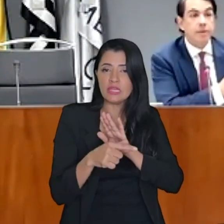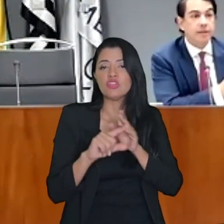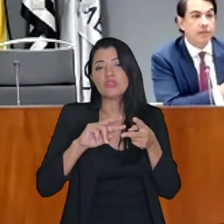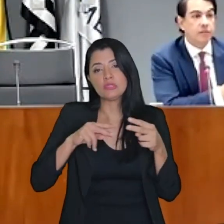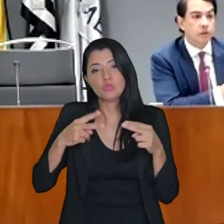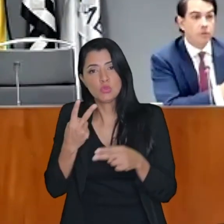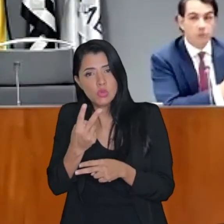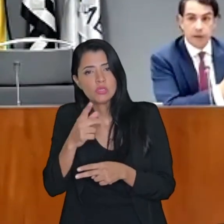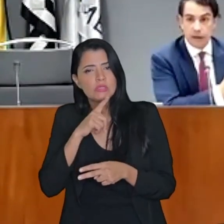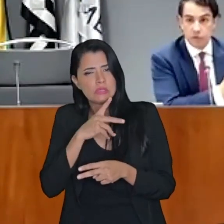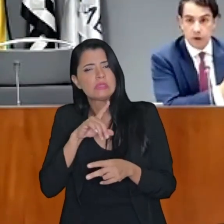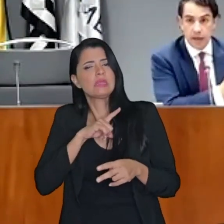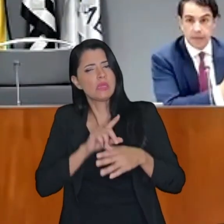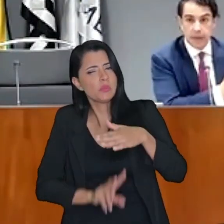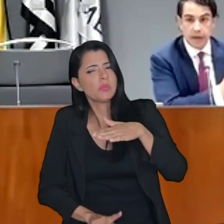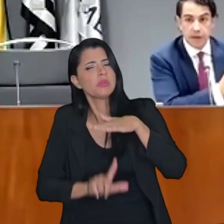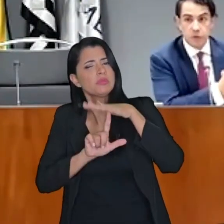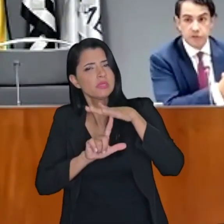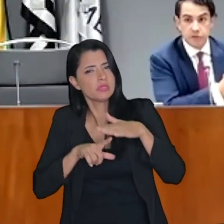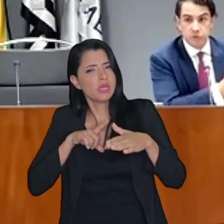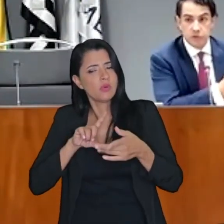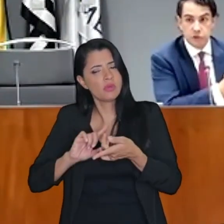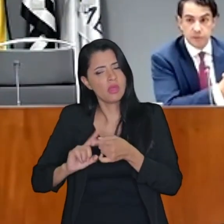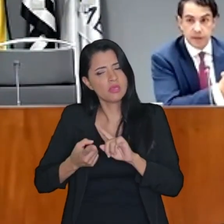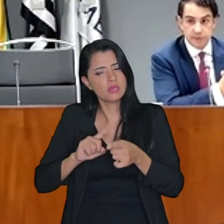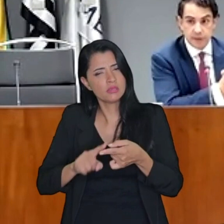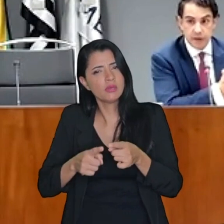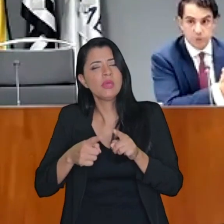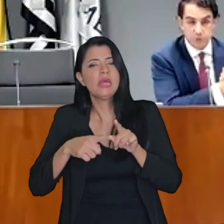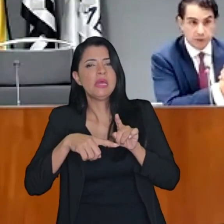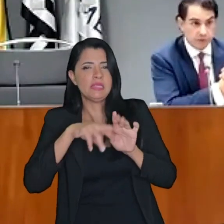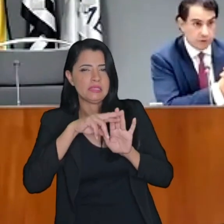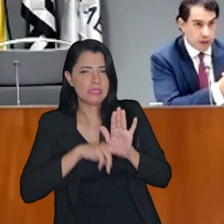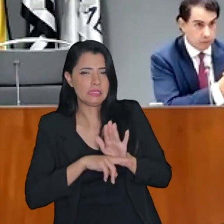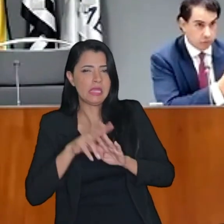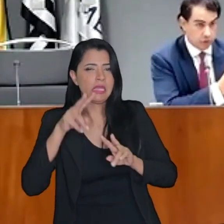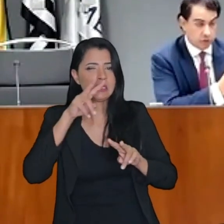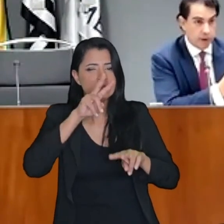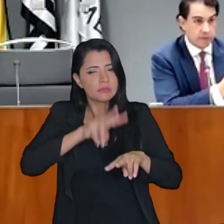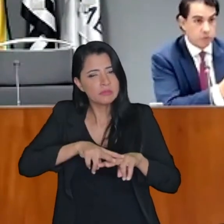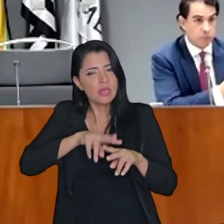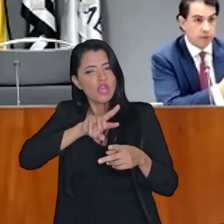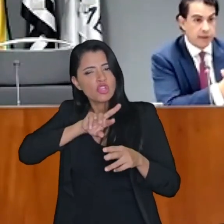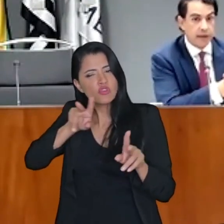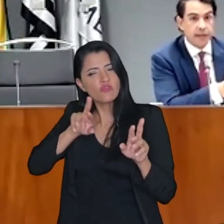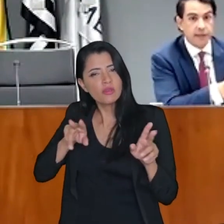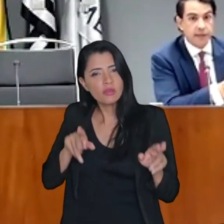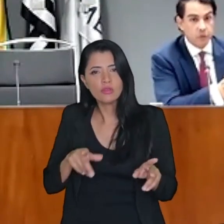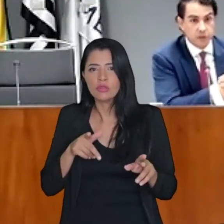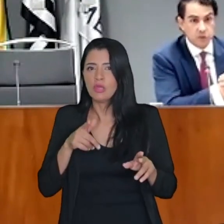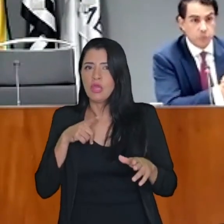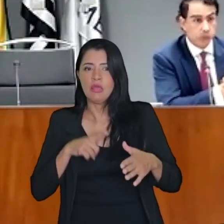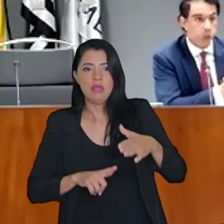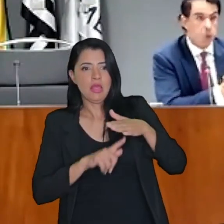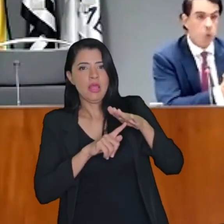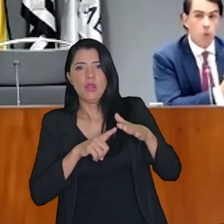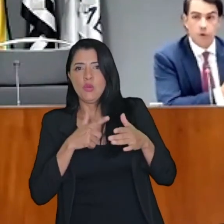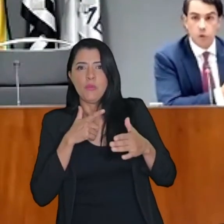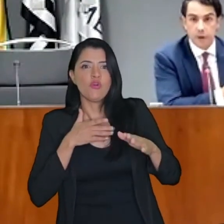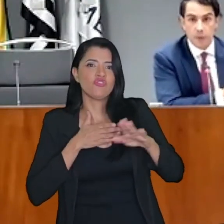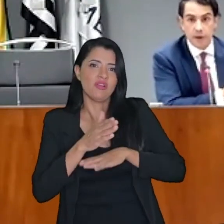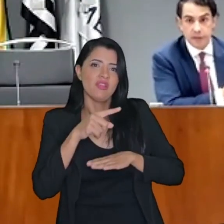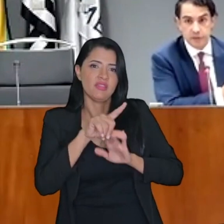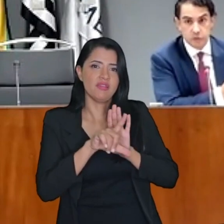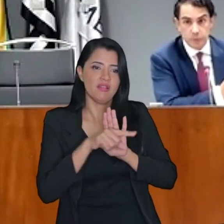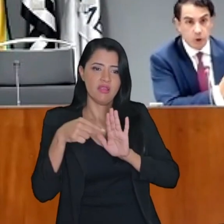há uma limitação relacionada à negociação dos regimes carcerários diferenciados, ou seja, as partes não podem ir além daquilo que dispõe o